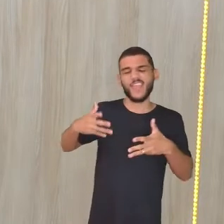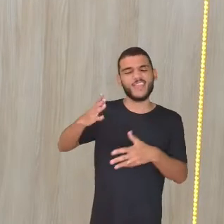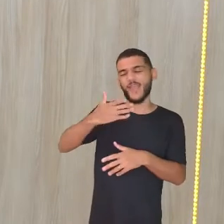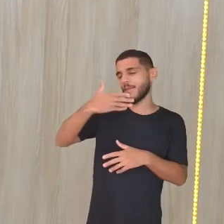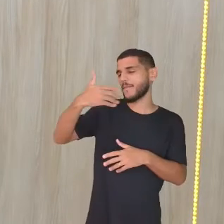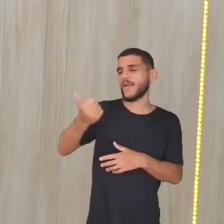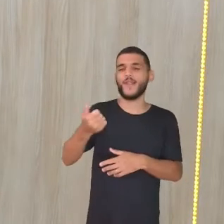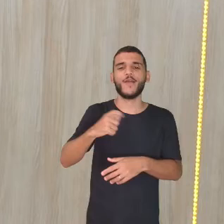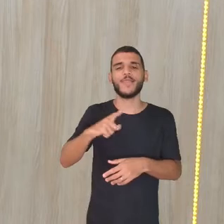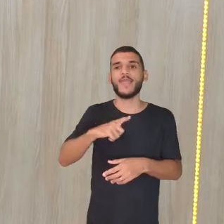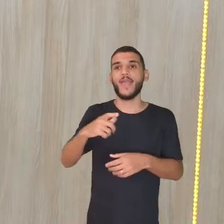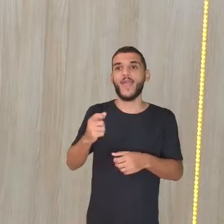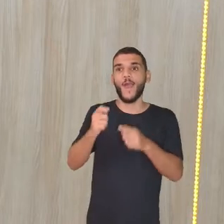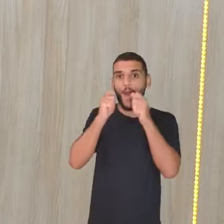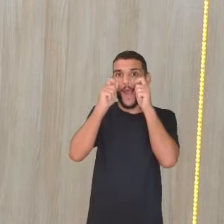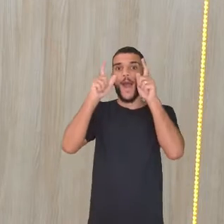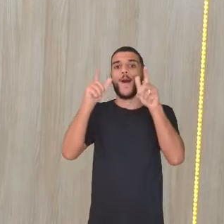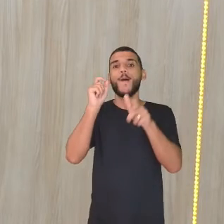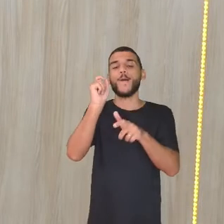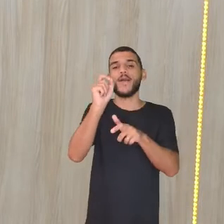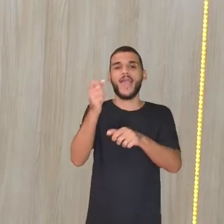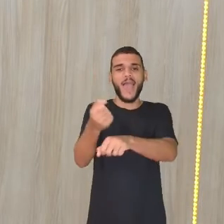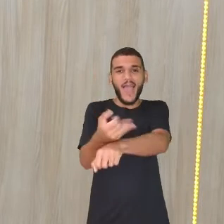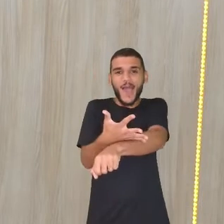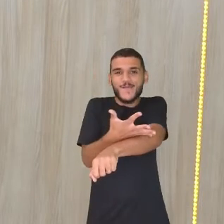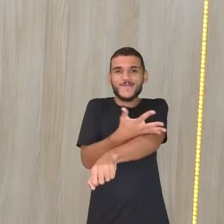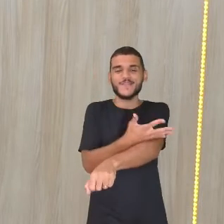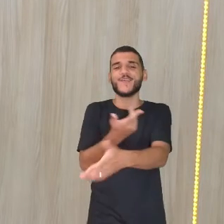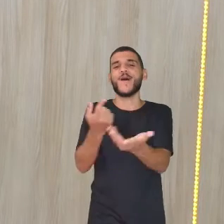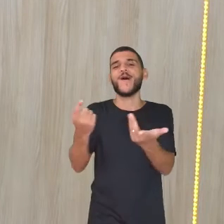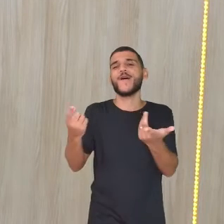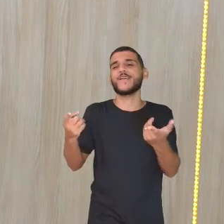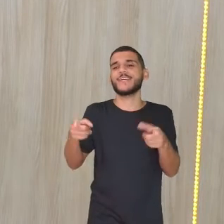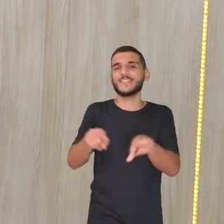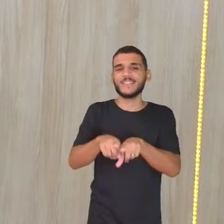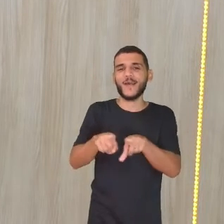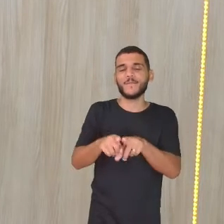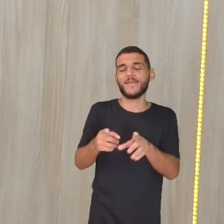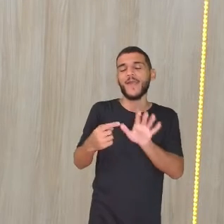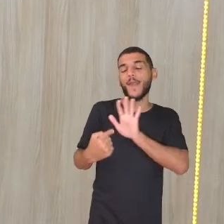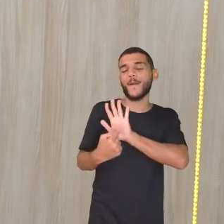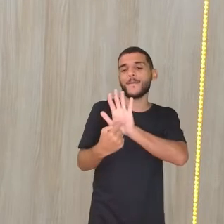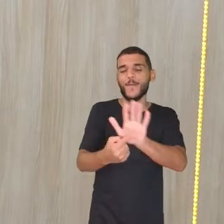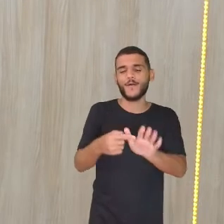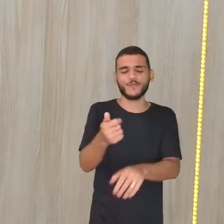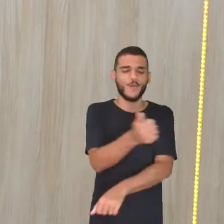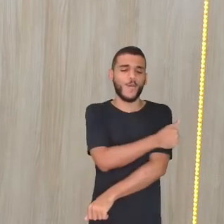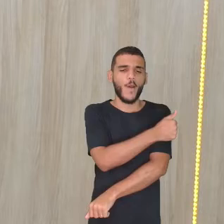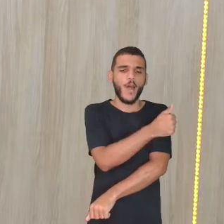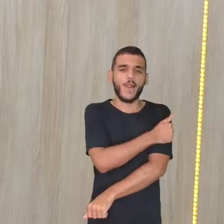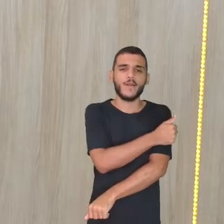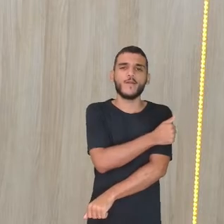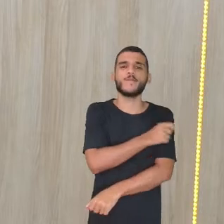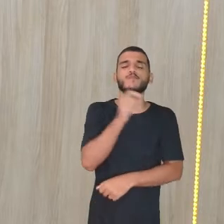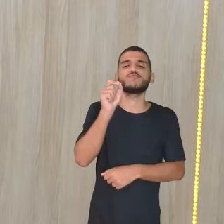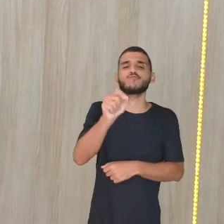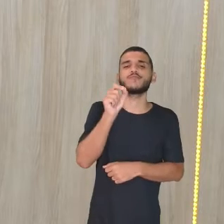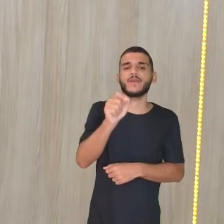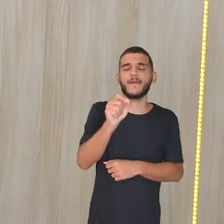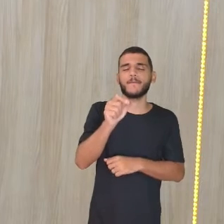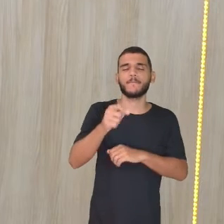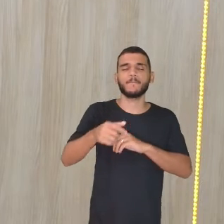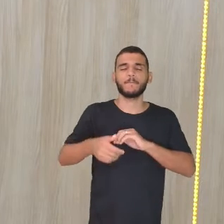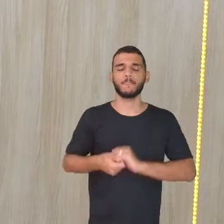As emoções, não é? E leva esse aluno, essa aluna, seja qual for